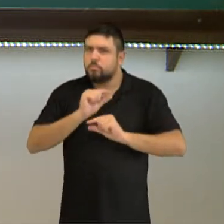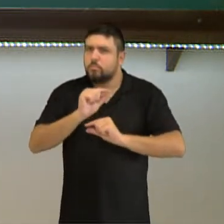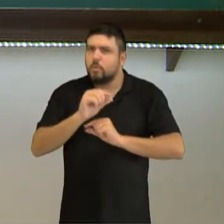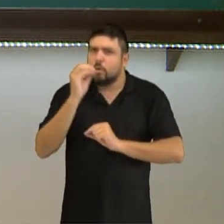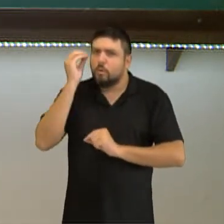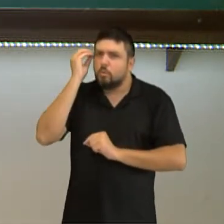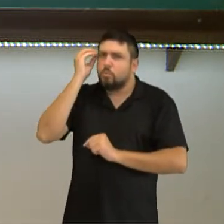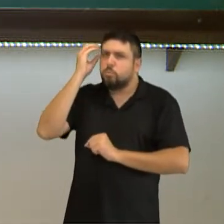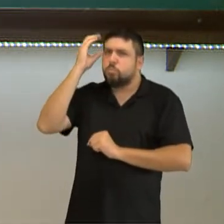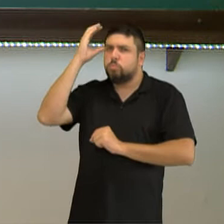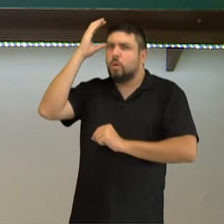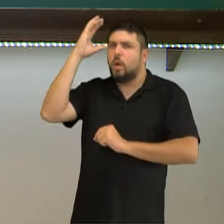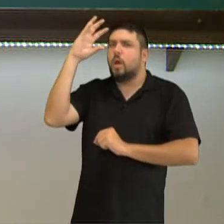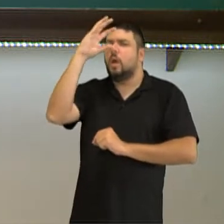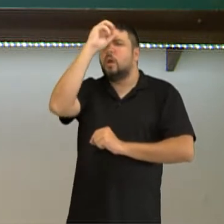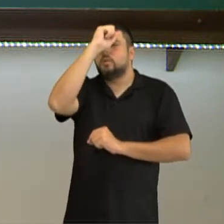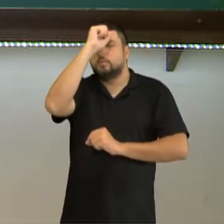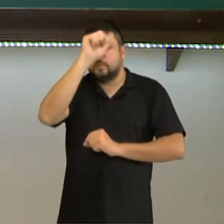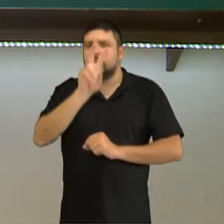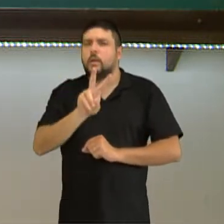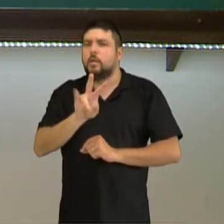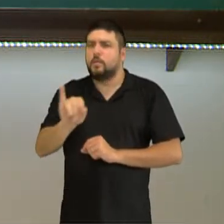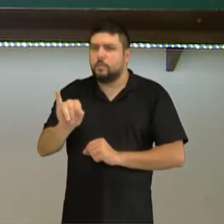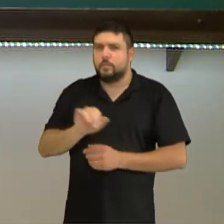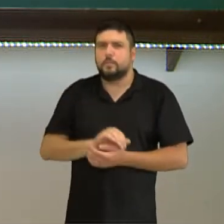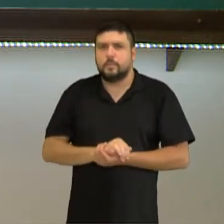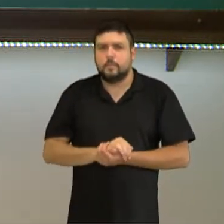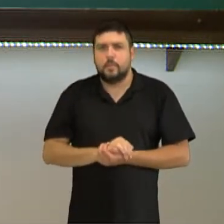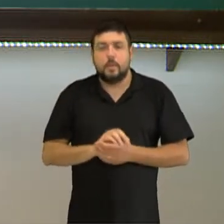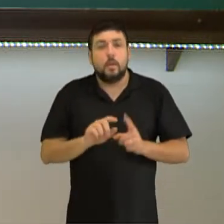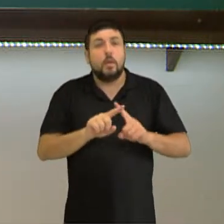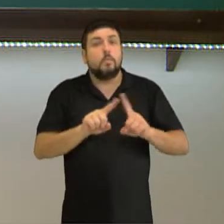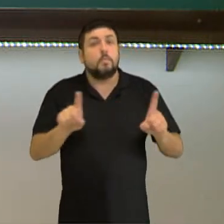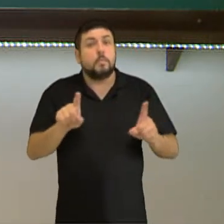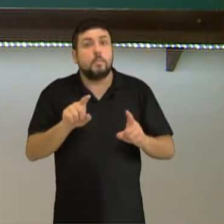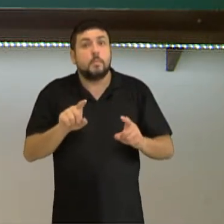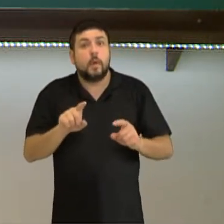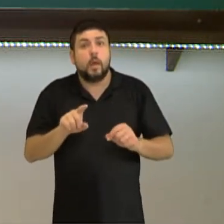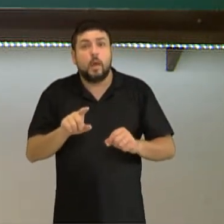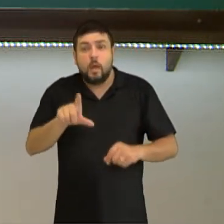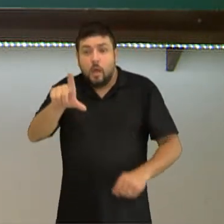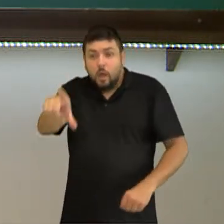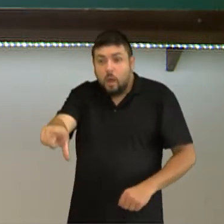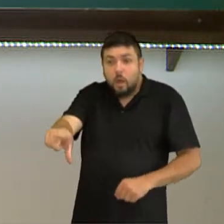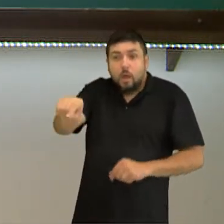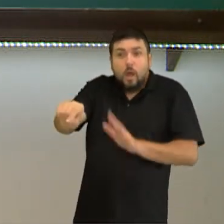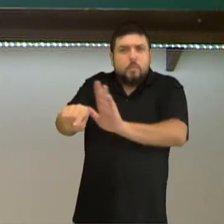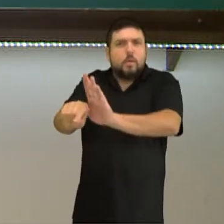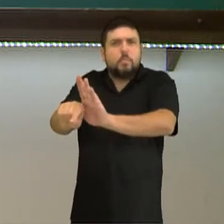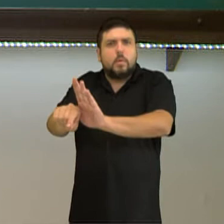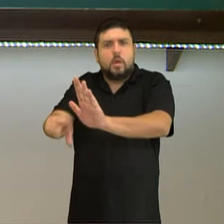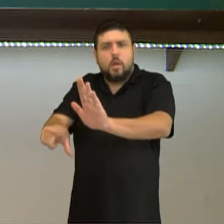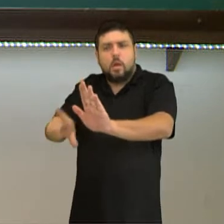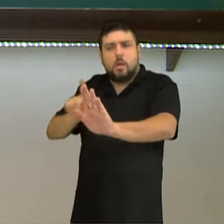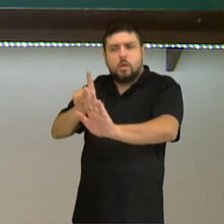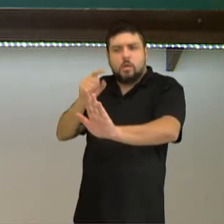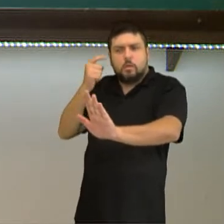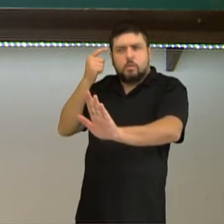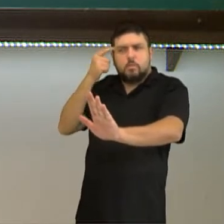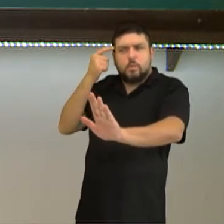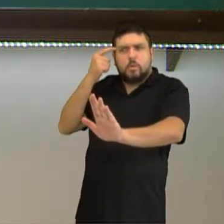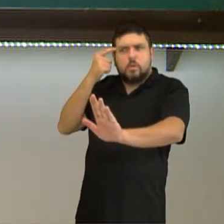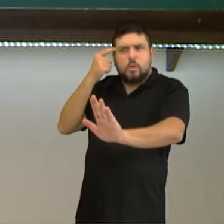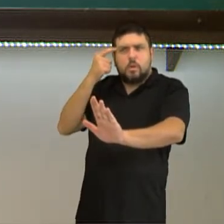você vai entender isso um pouco melhor. Mas quando você pensa antes de tomar a decisão, você está tendo um